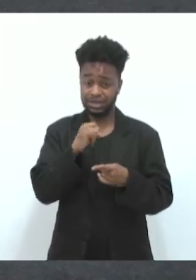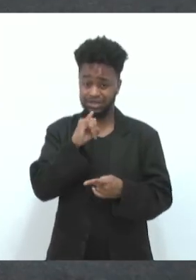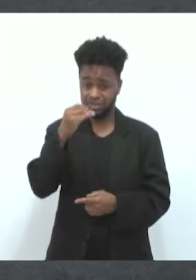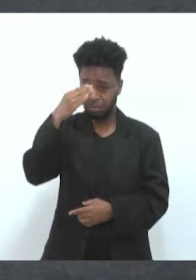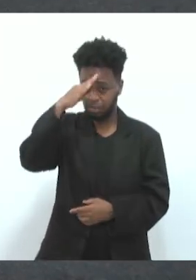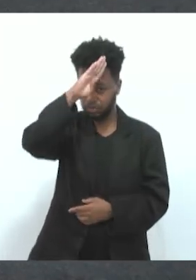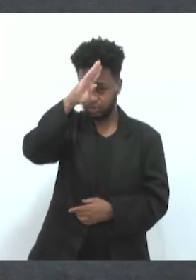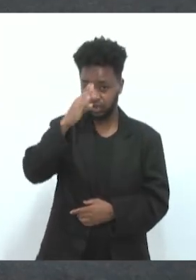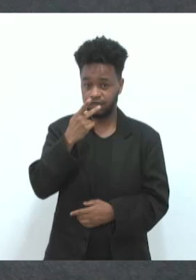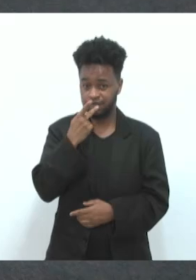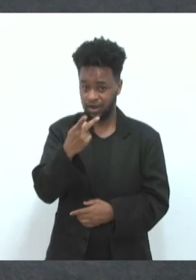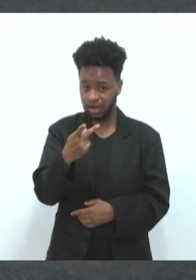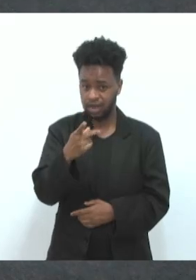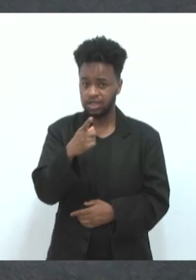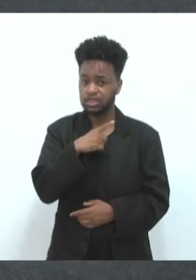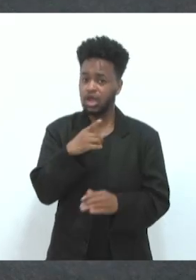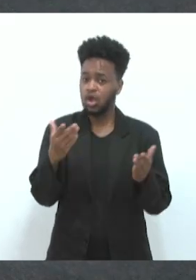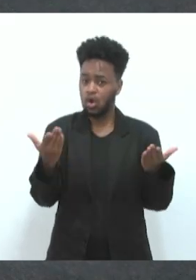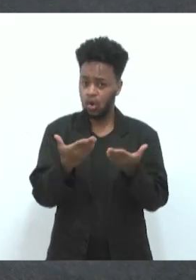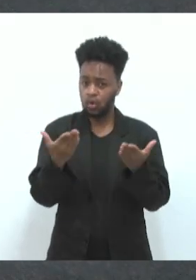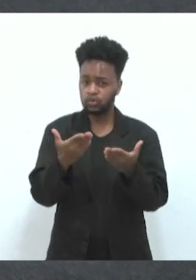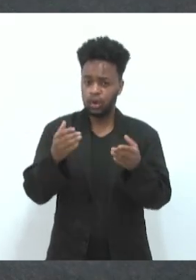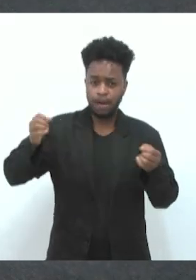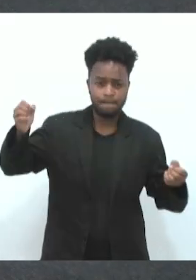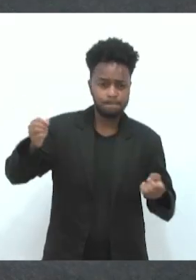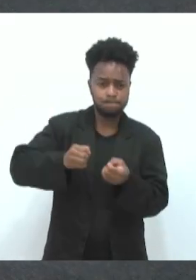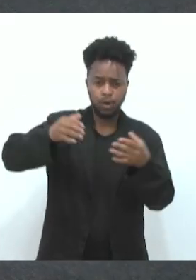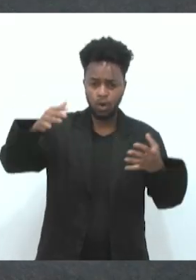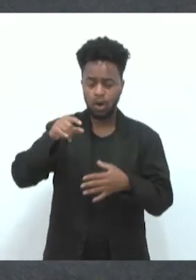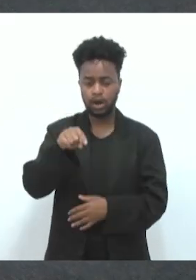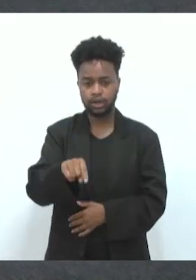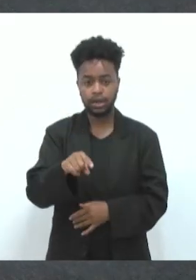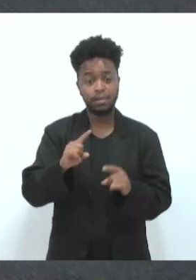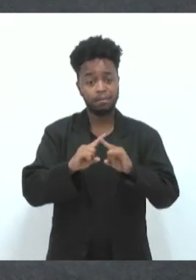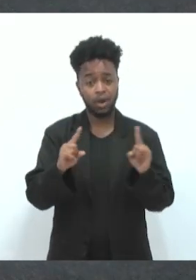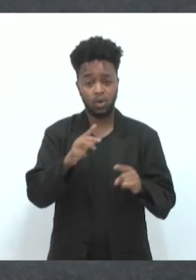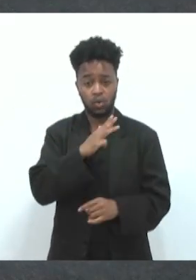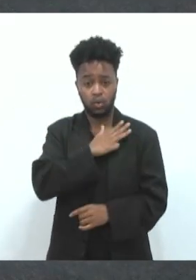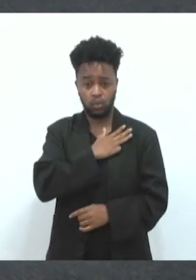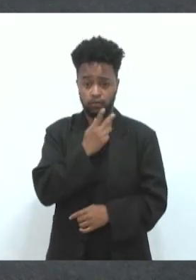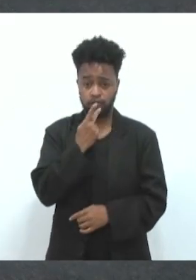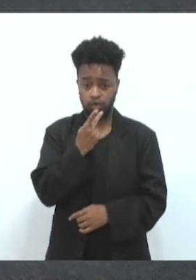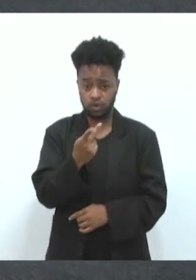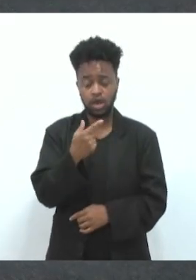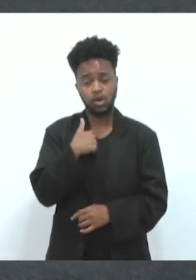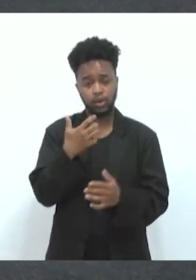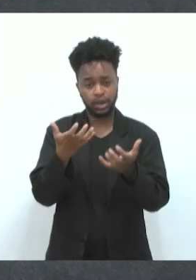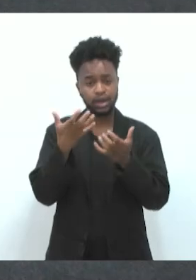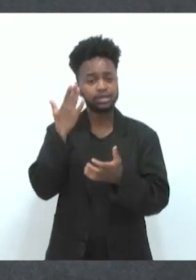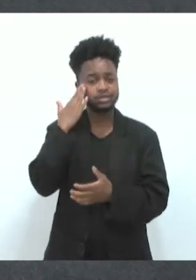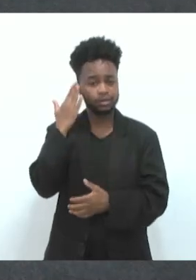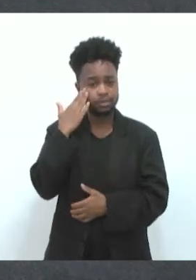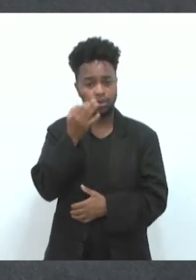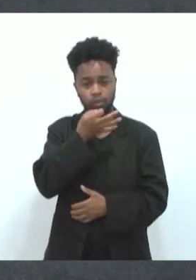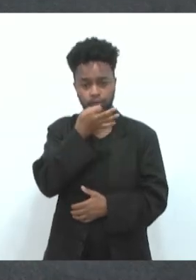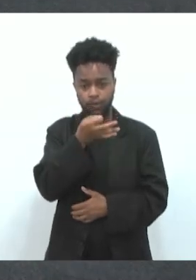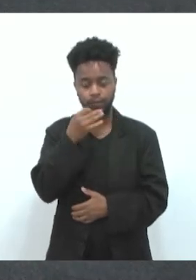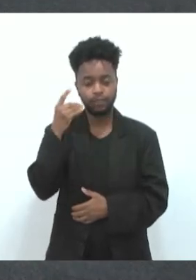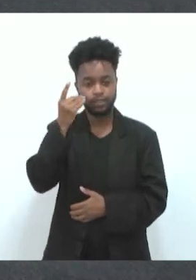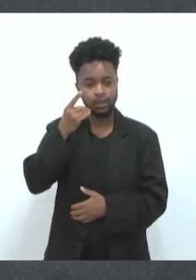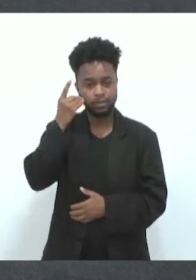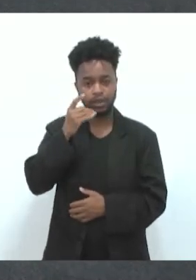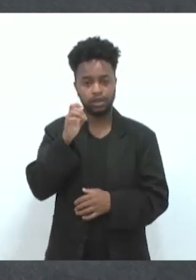Bolsonaro, hoje teria até uma bomba atômica caindo aqui, mas como é o Lula, queria ouvir aqui as nossas deputadas